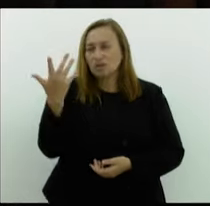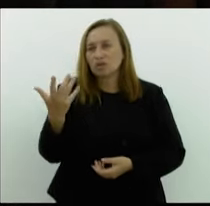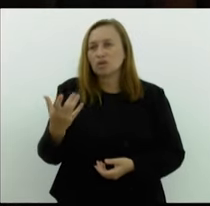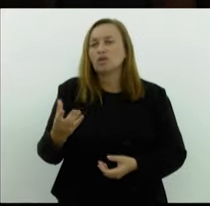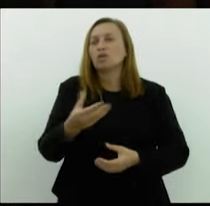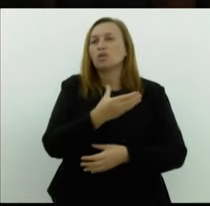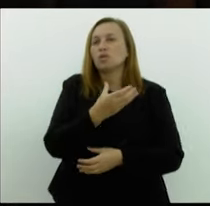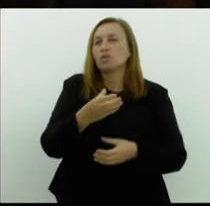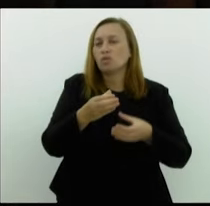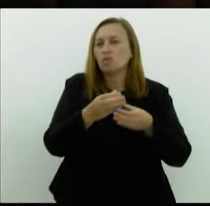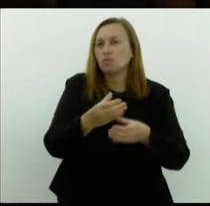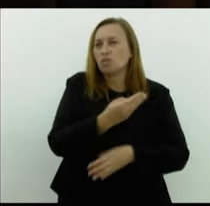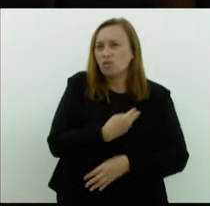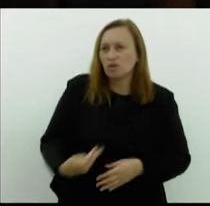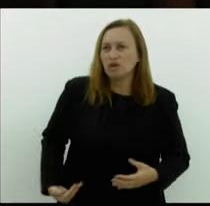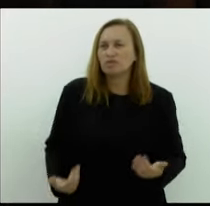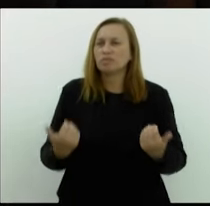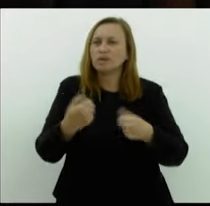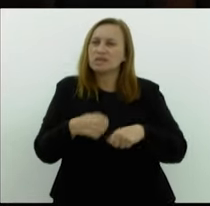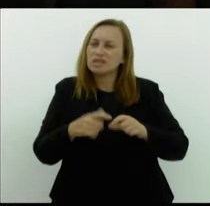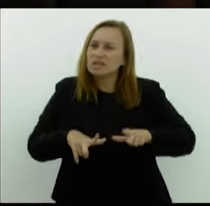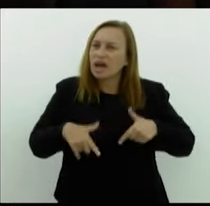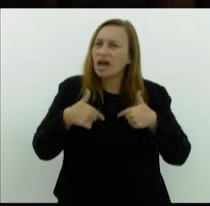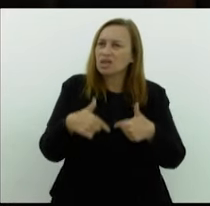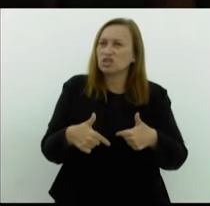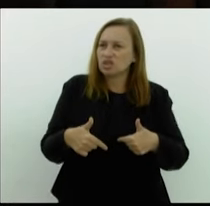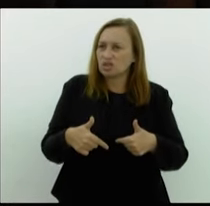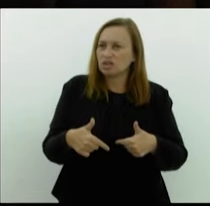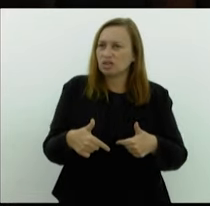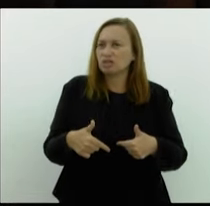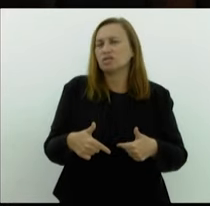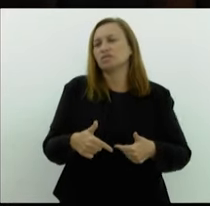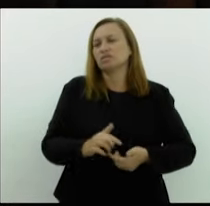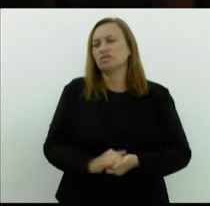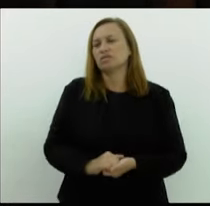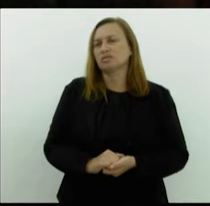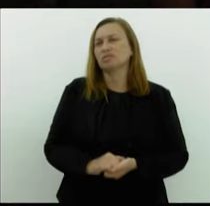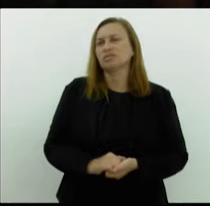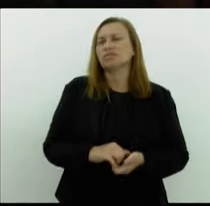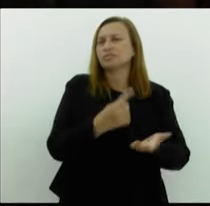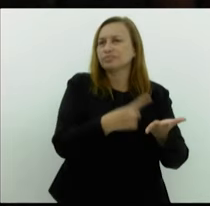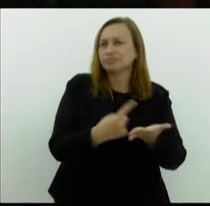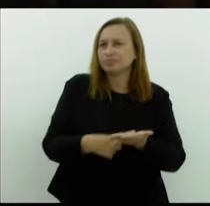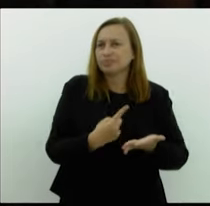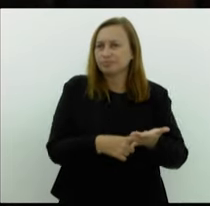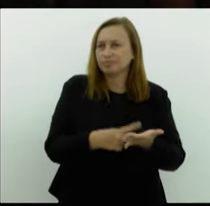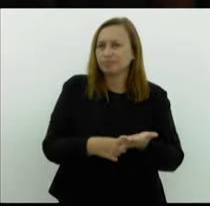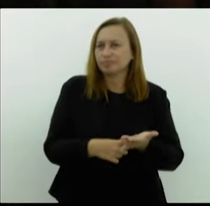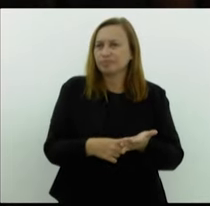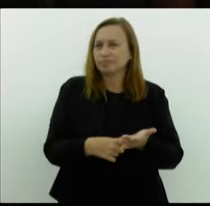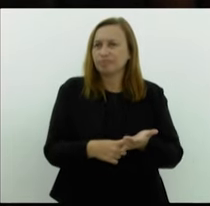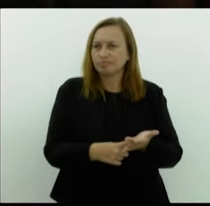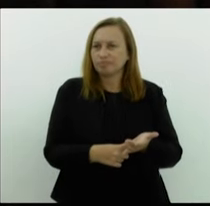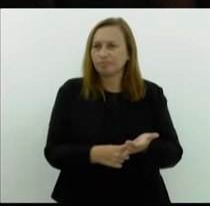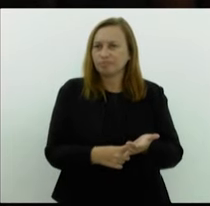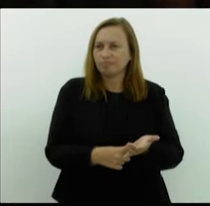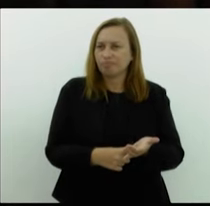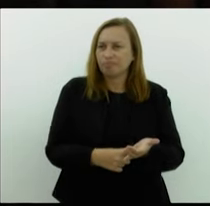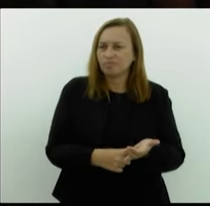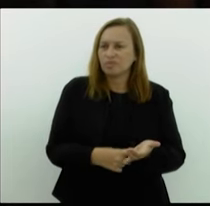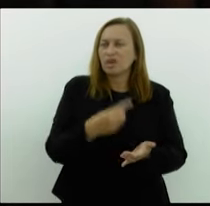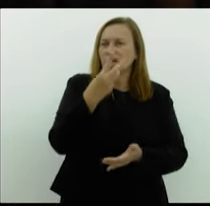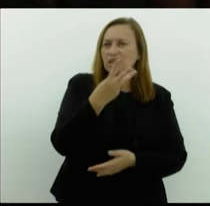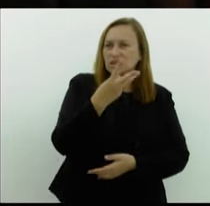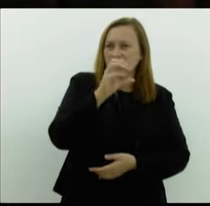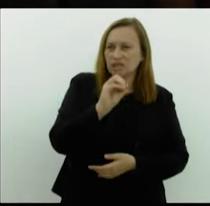tem que dar dois passos que também estão no termo de ajuste de conduta. Tirar do papel a migração para 30